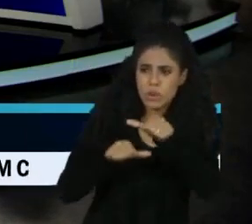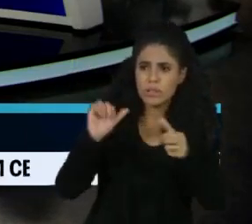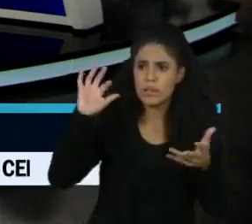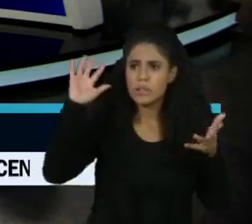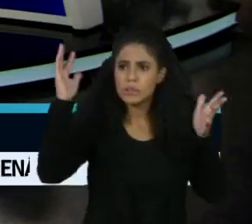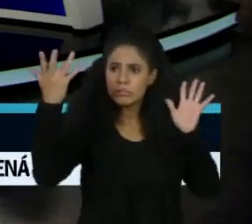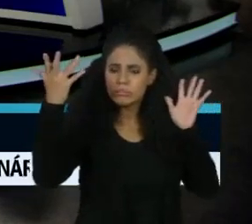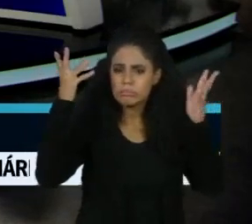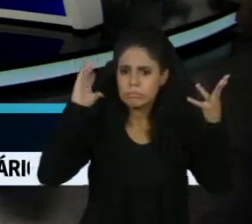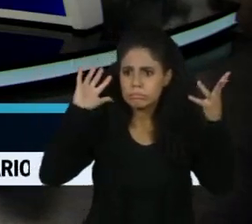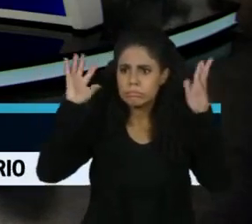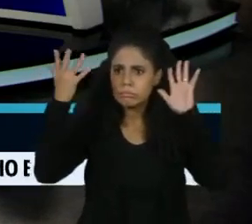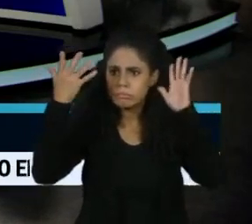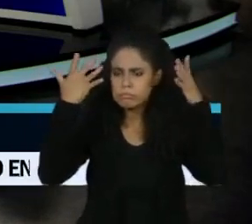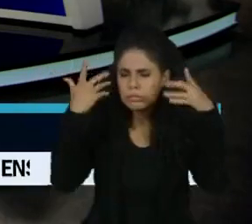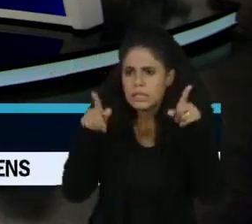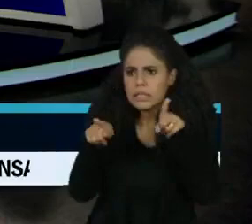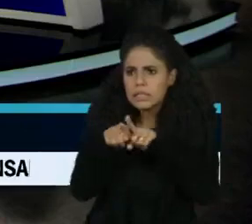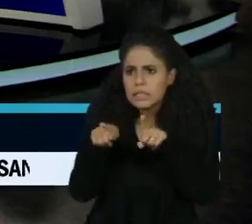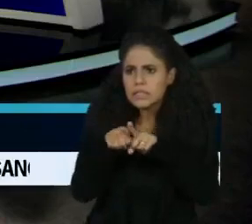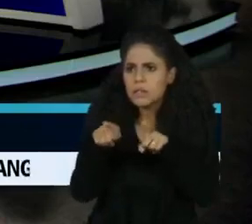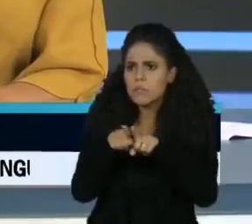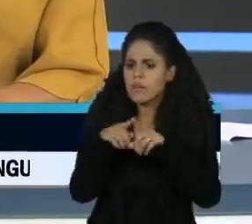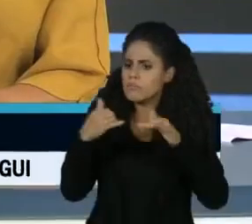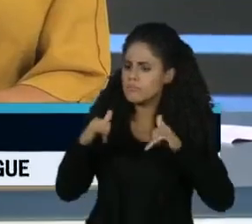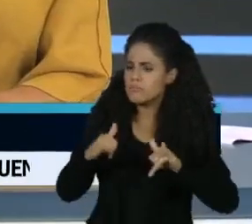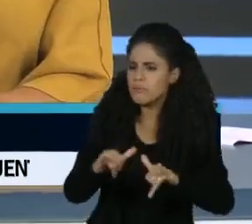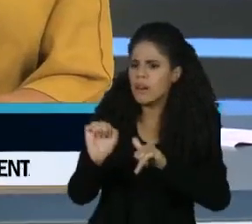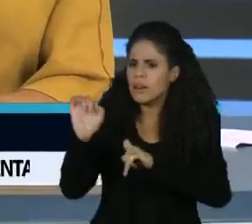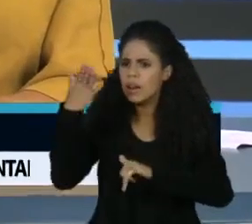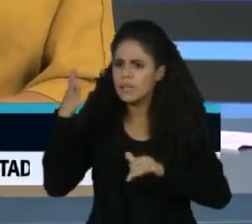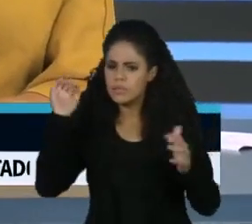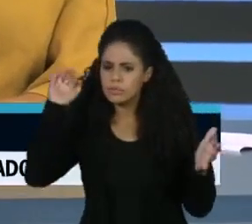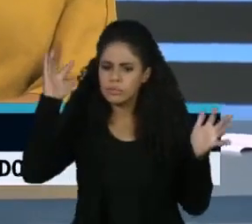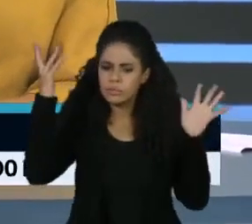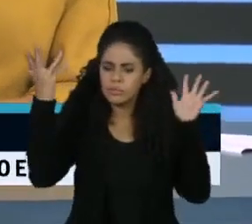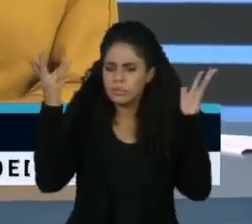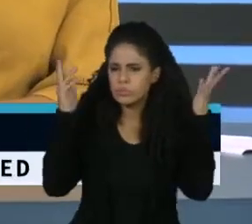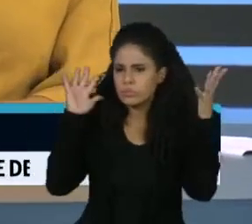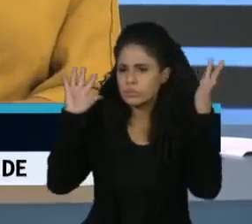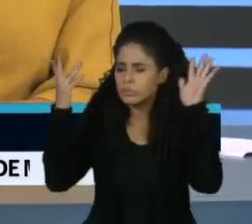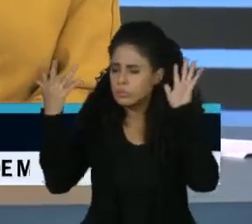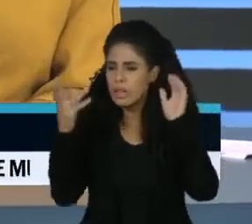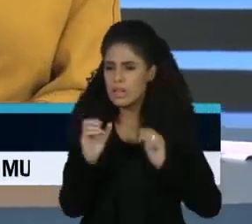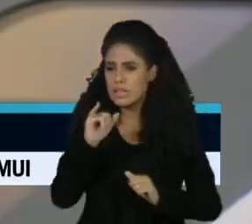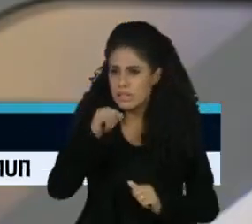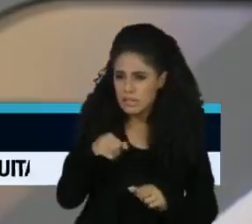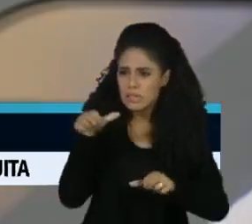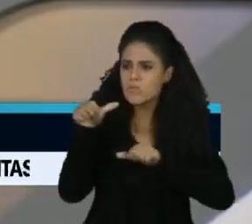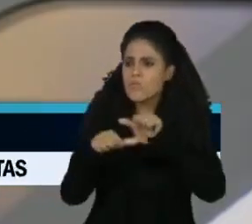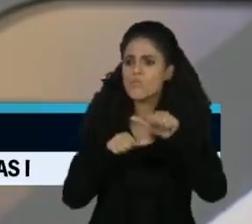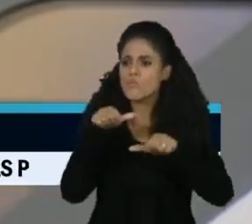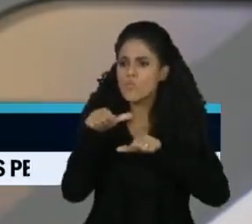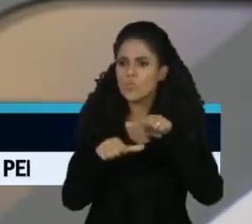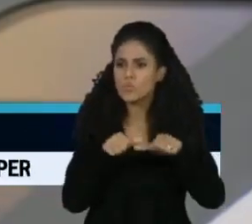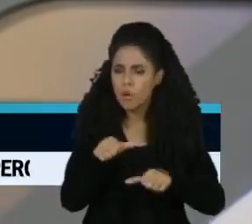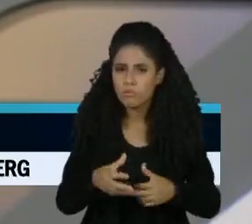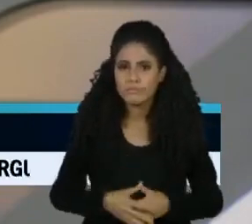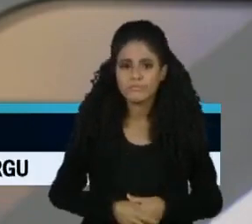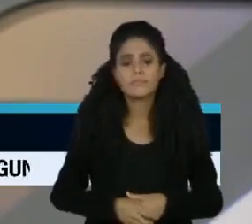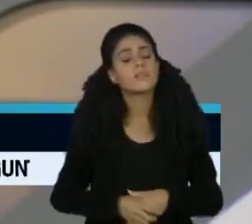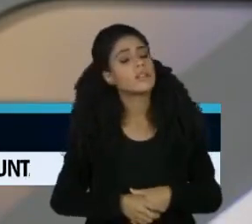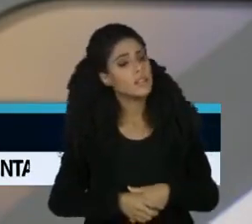climáticas? Por quê? Com foco na transição energética, dividindo espaço com a segurança energética? Eu acho que a